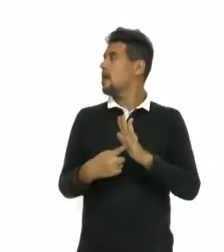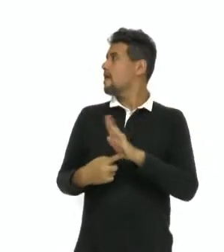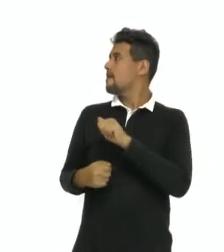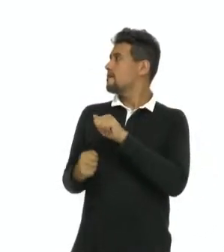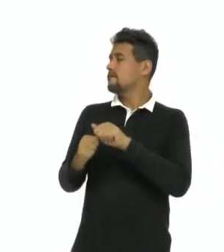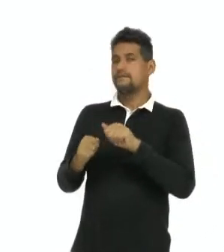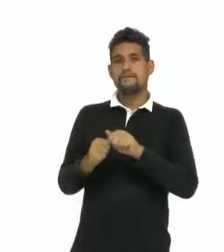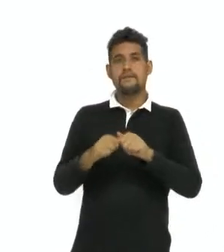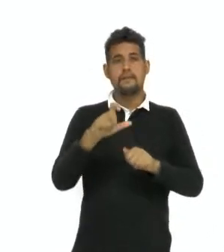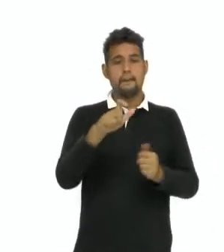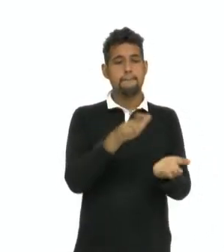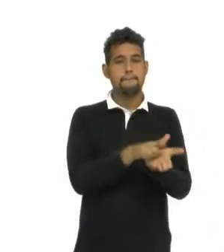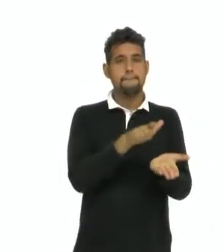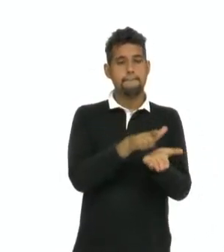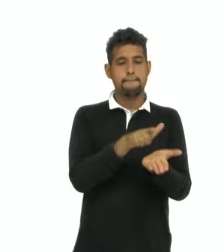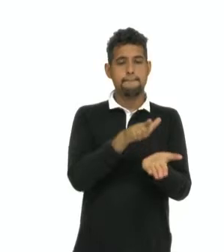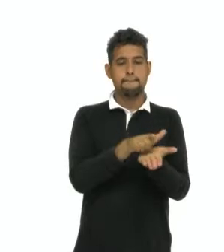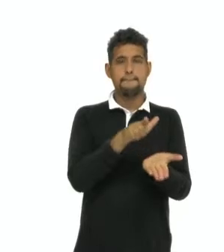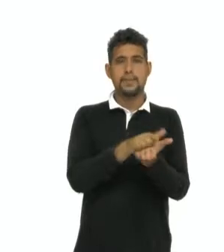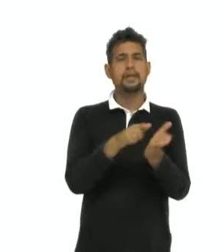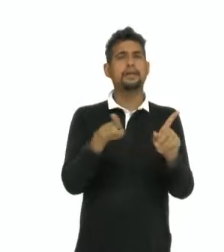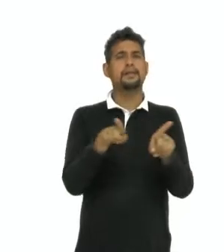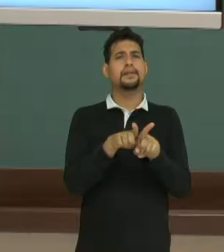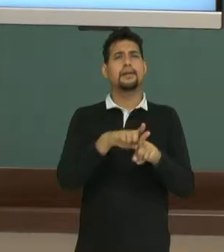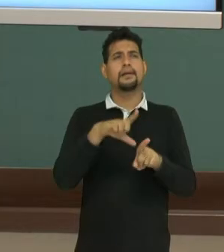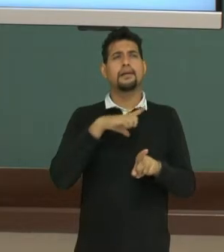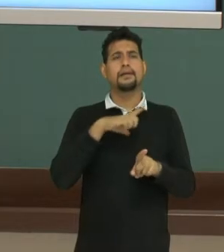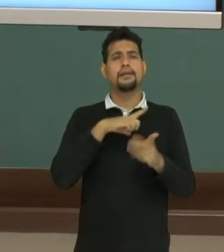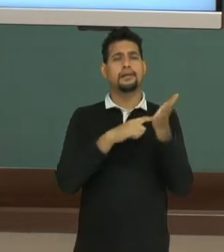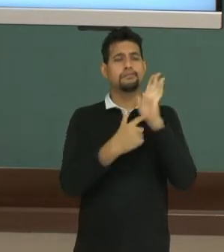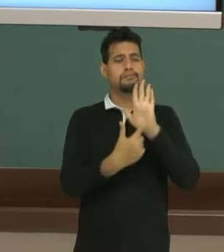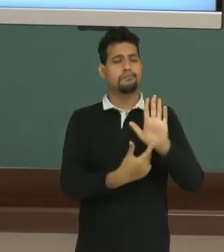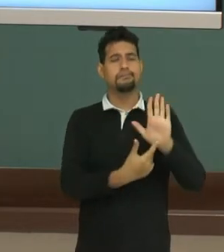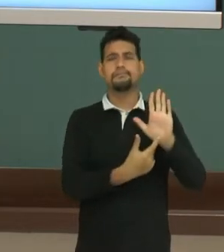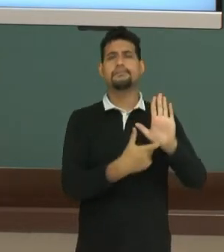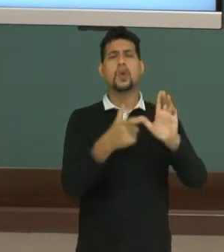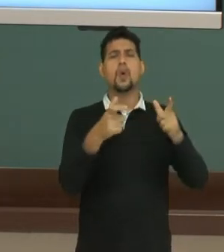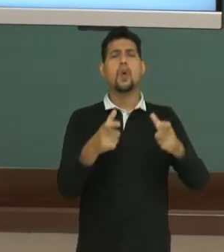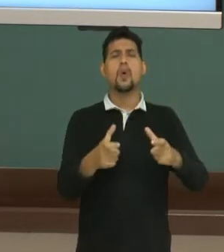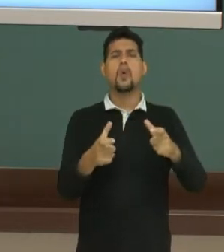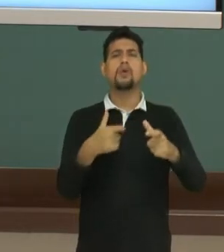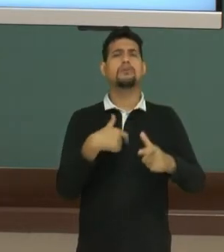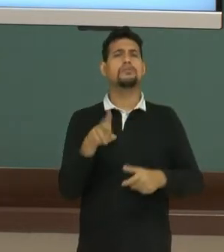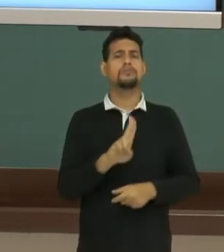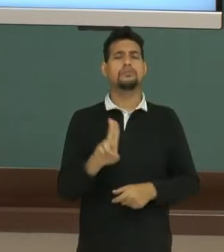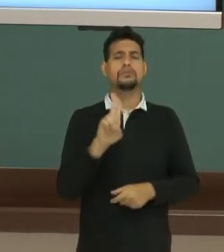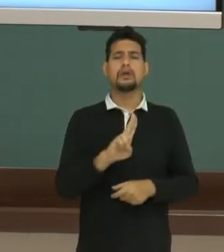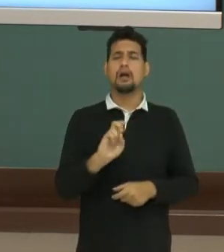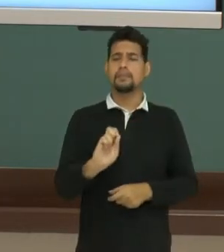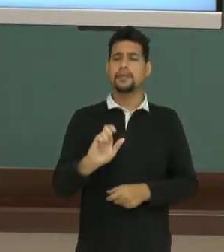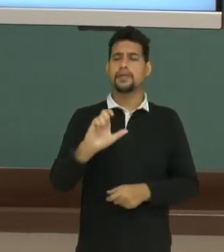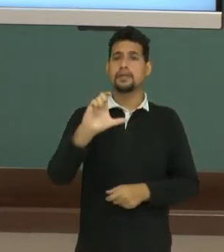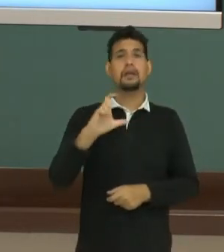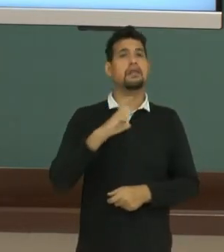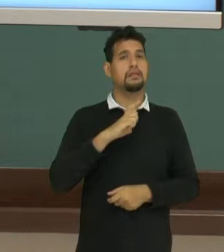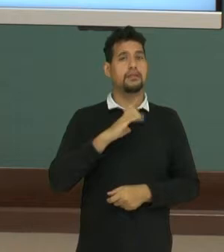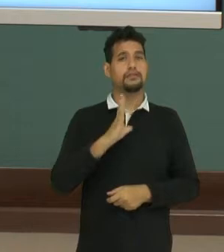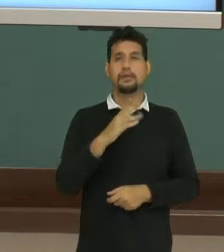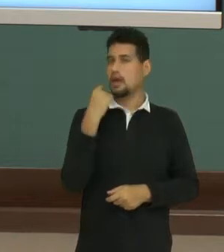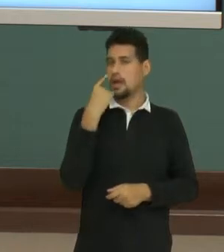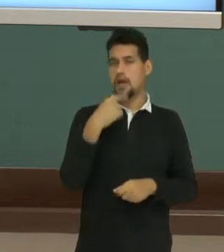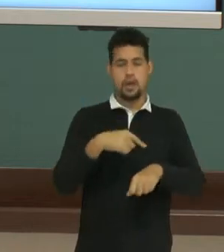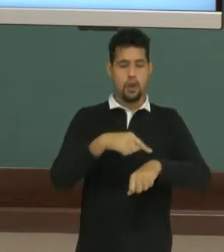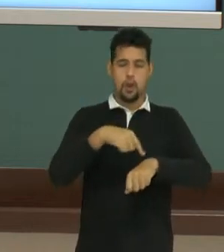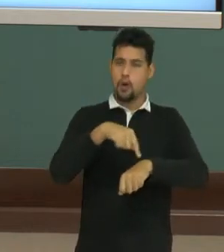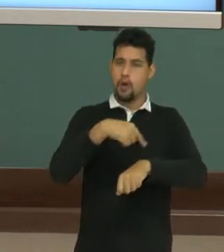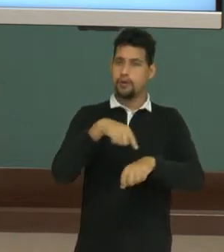no envelopinho de papel e tem mais uma indicação aqui da onde a gente poderia estar usando essa pilha. Então tem o relógio, a lanterna,